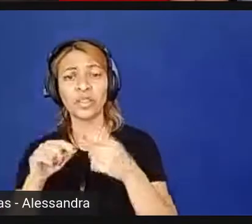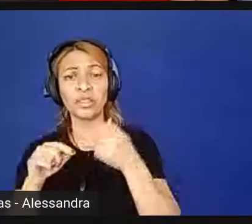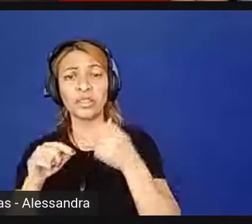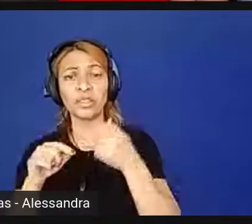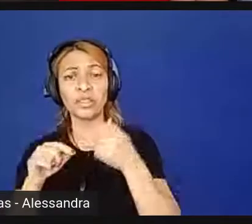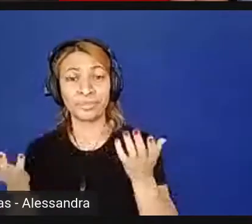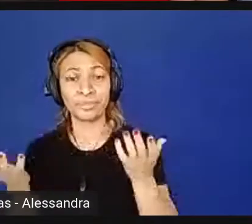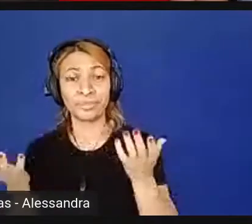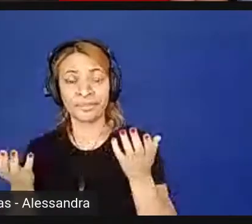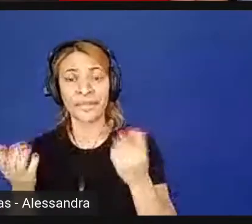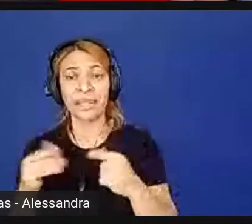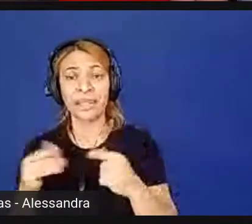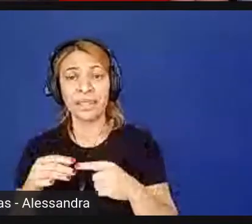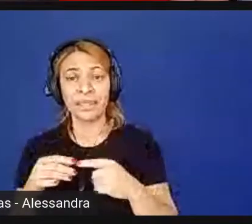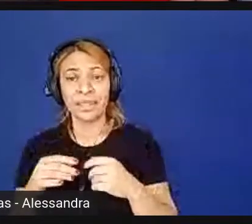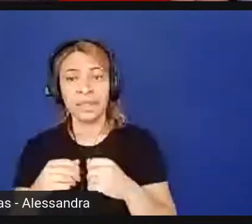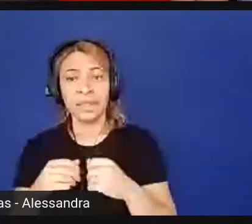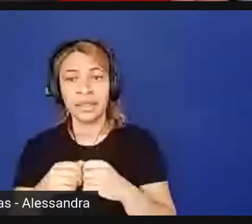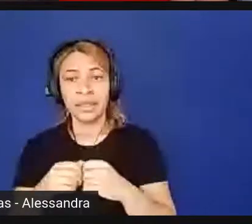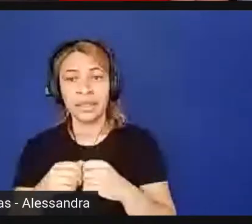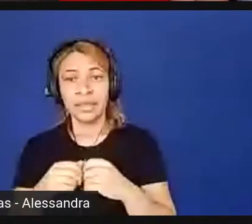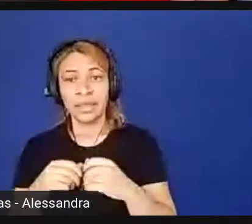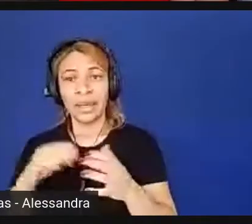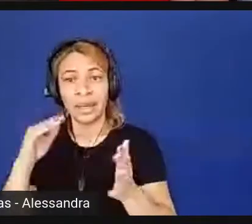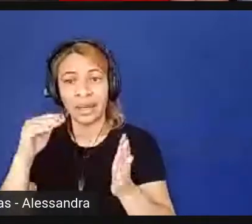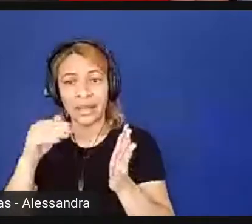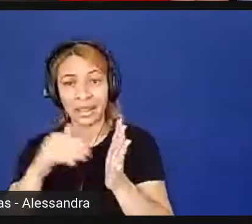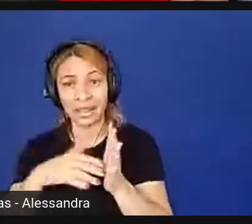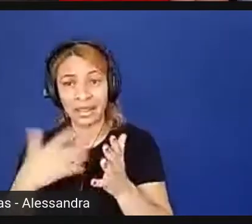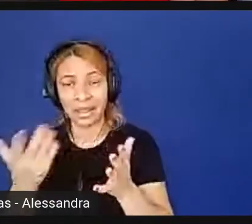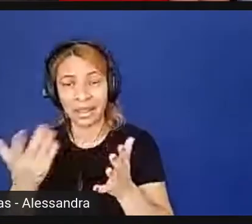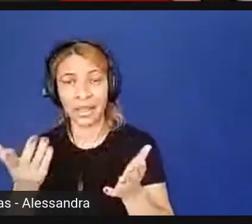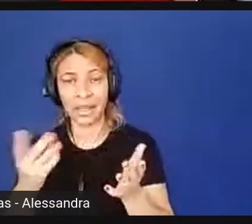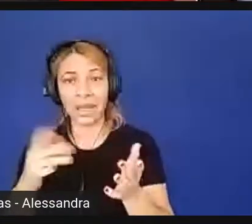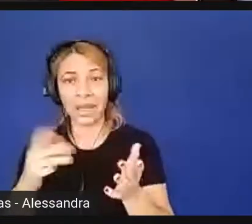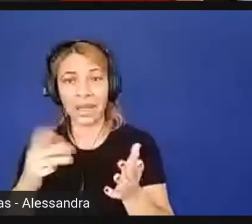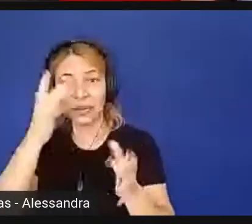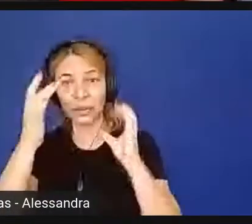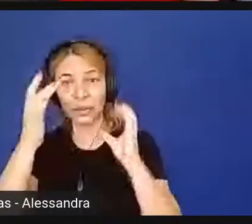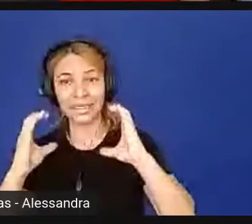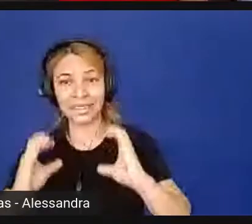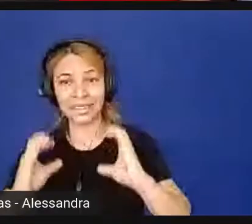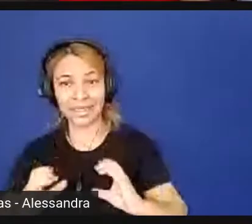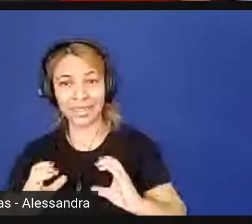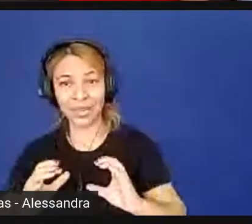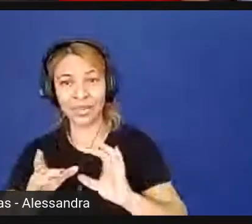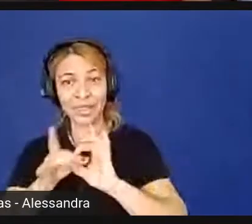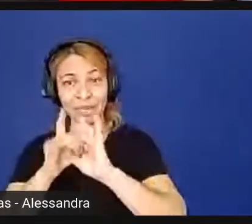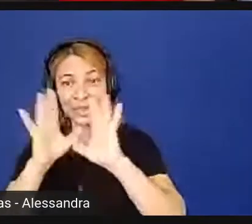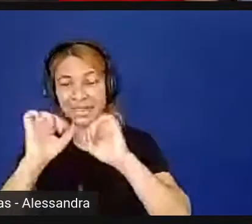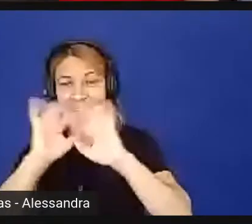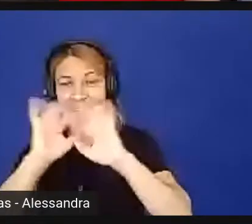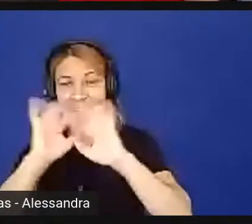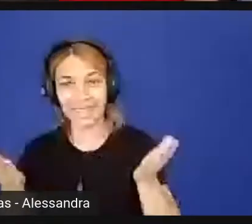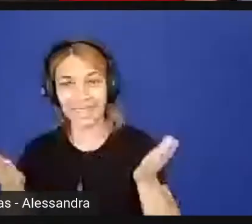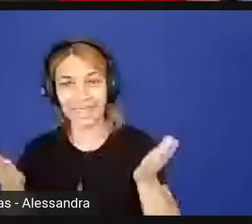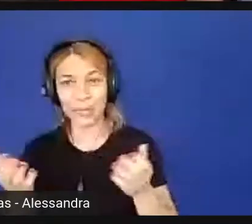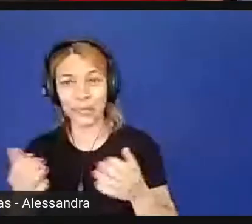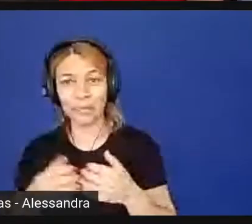Até para o... Até para o cidadão isso fica mais claro. Desculpa, Rafael, fica à vontade. Não, eu falo que